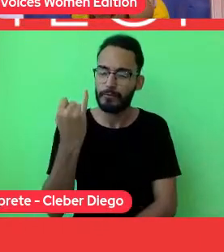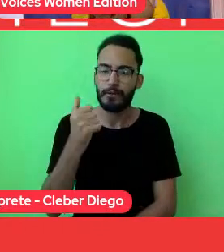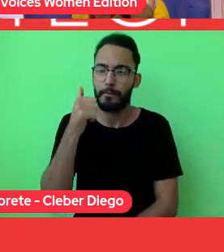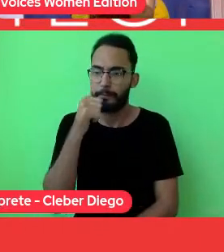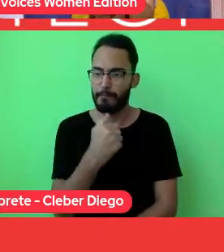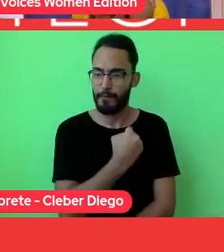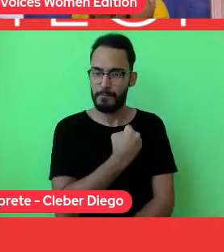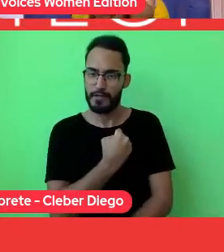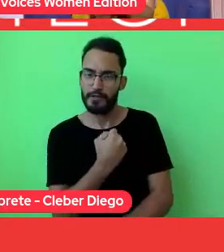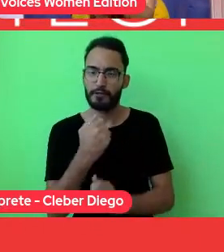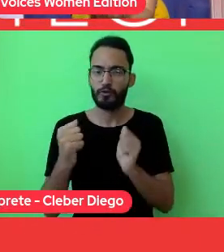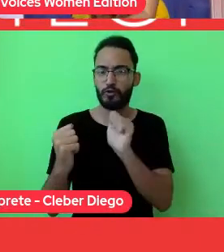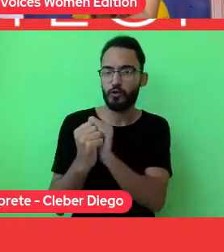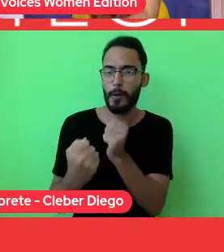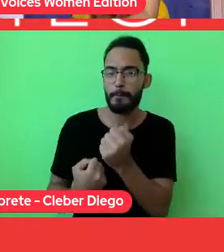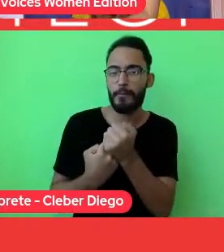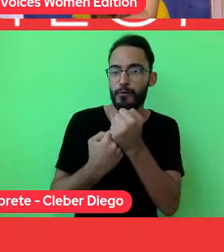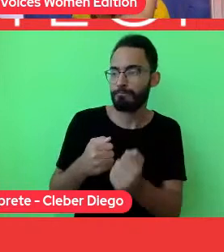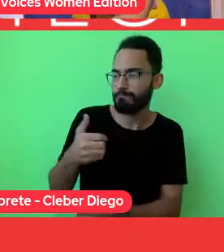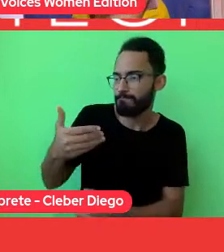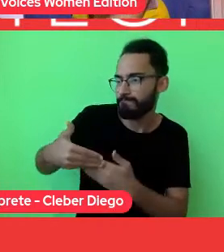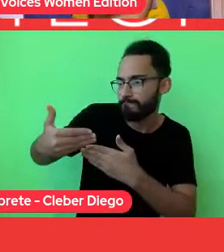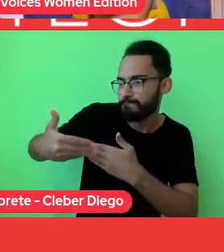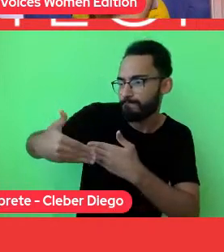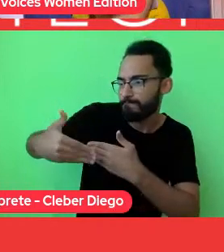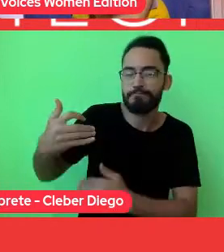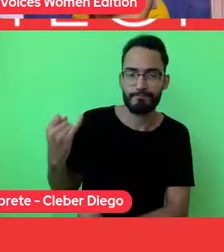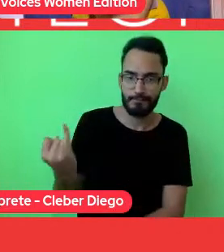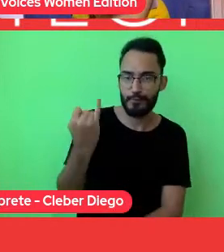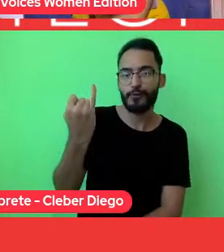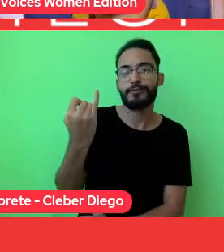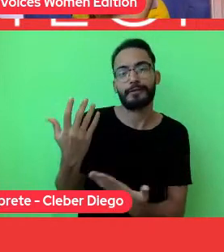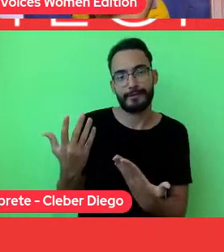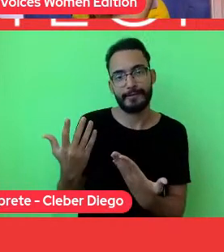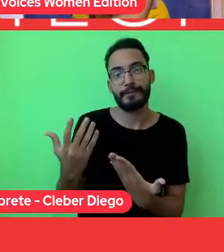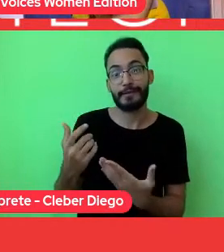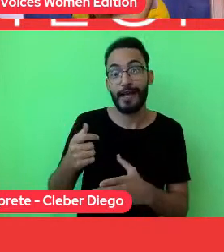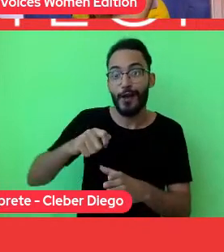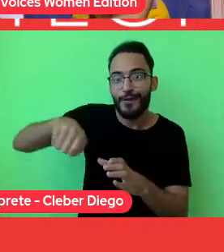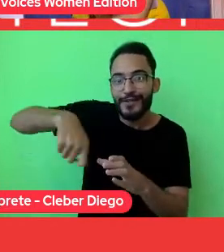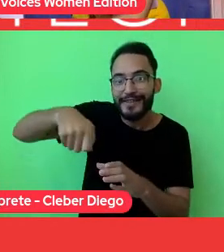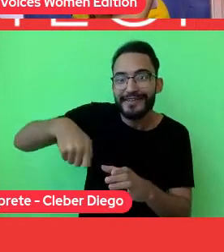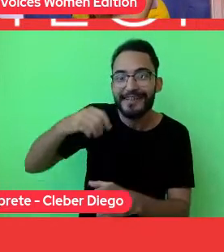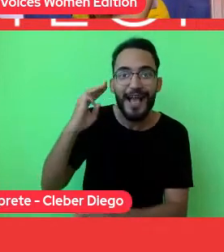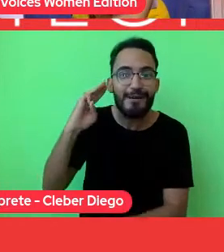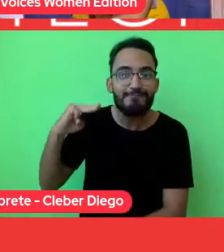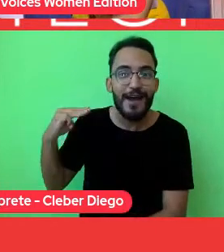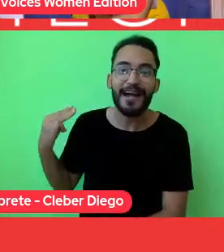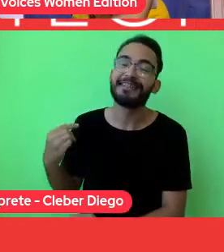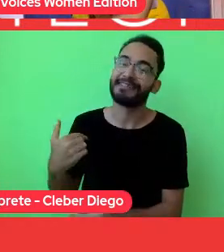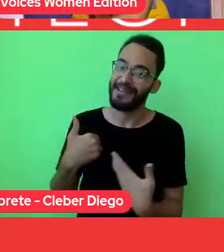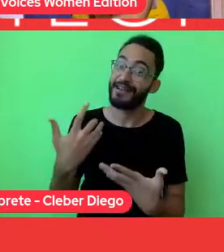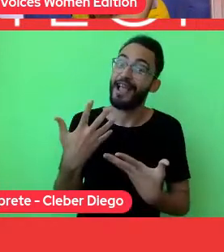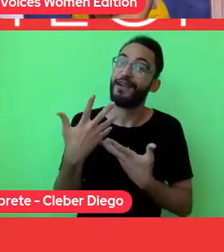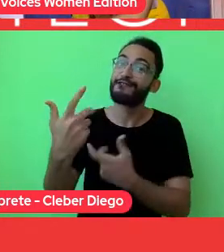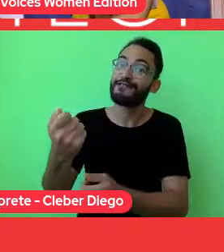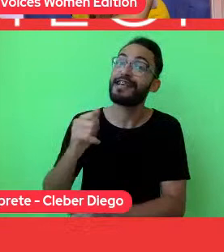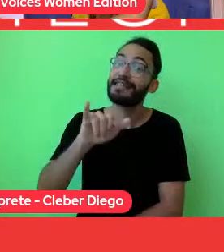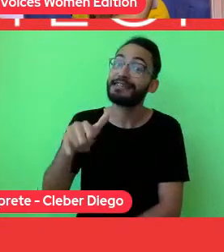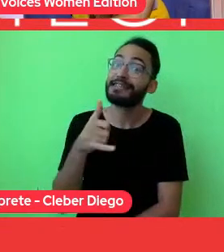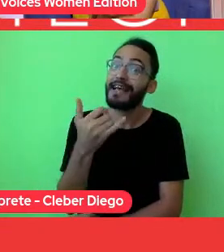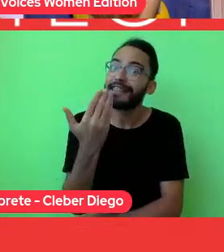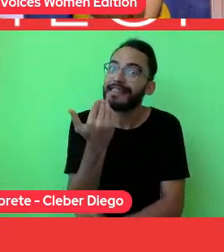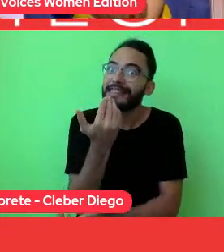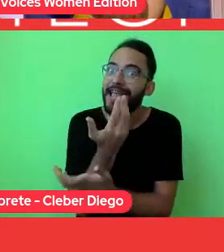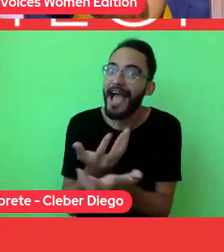que isso também é importante nessa trajetória. Que legal. Cozinhar, Márcia. Já quero ser convidada para o jantar, hein? Já vou fazer um